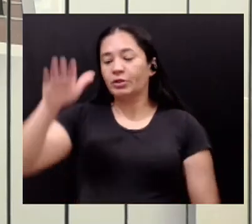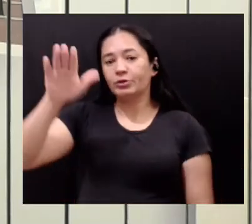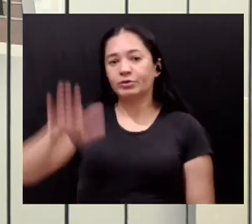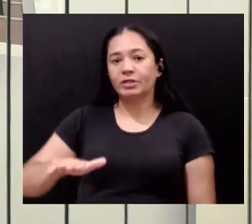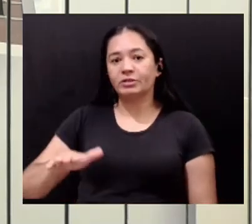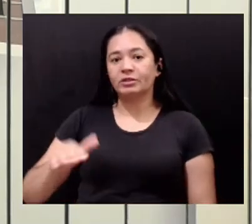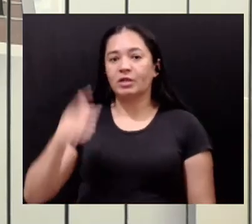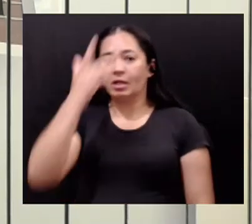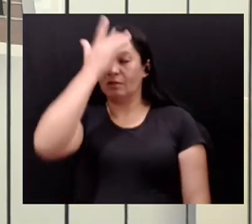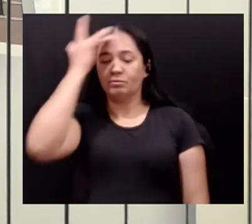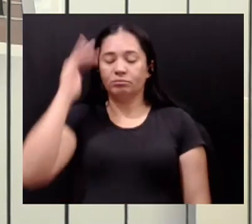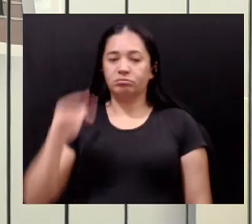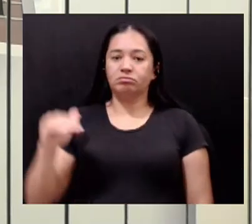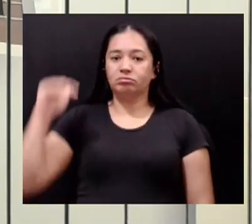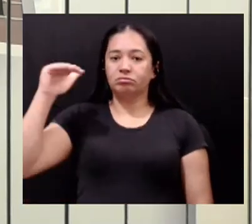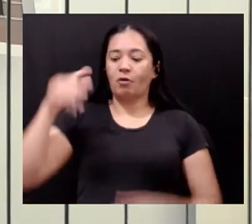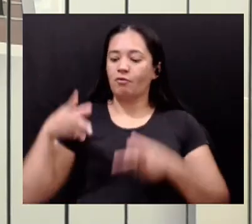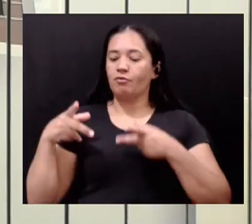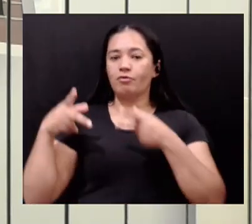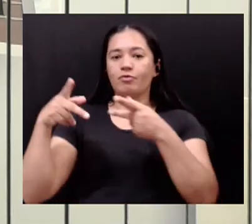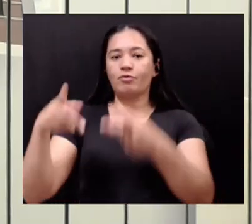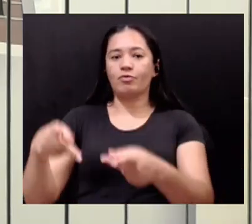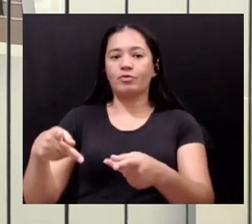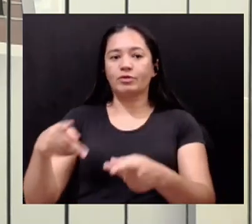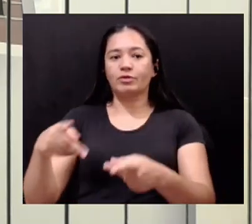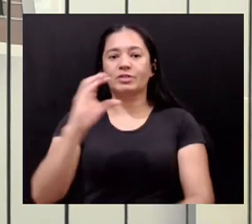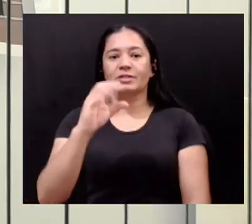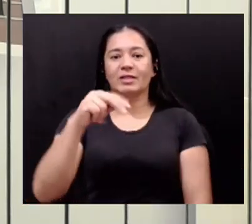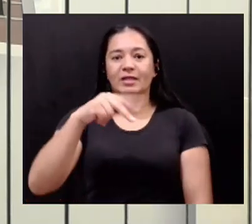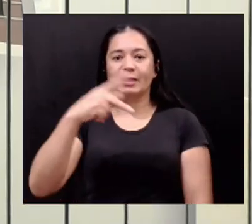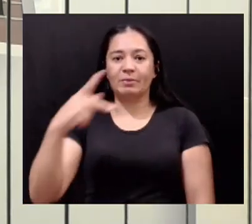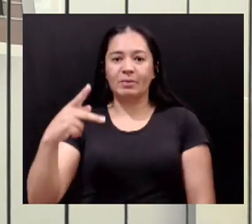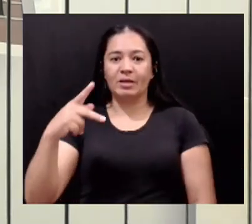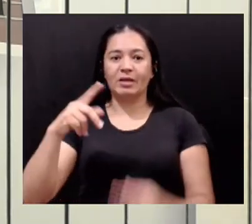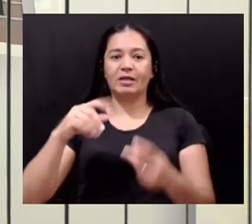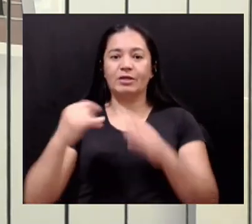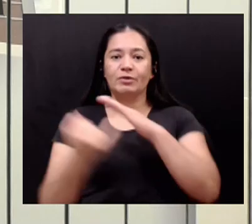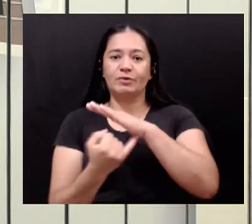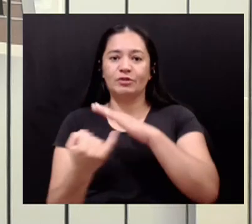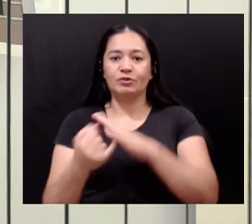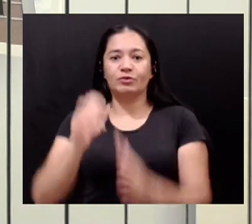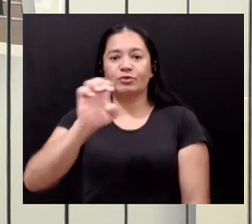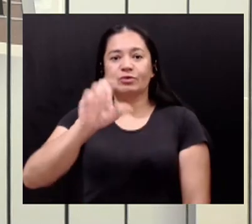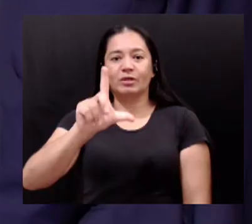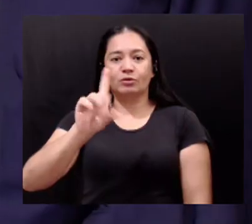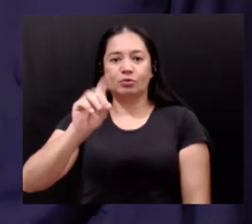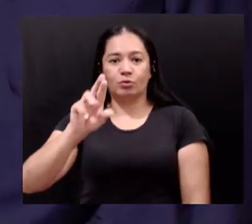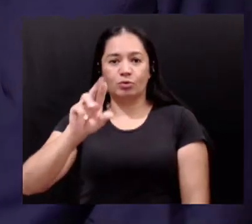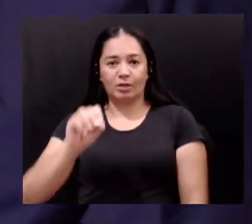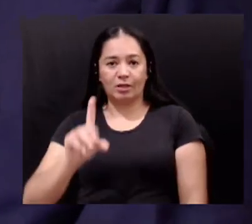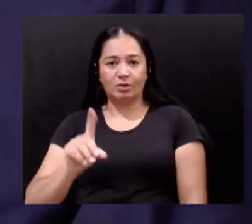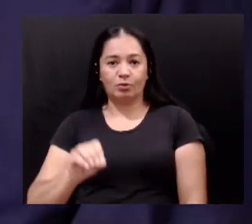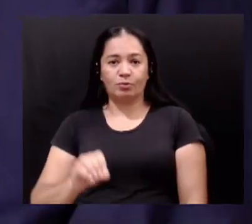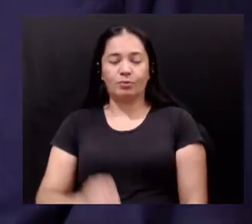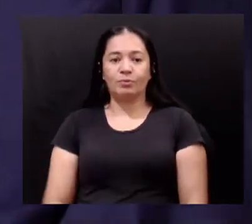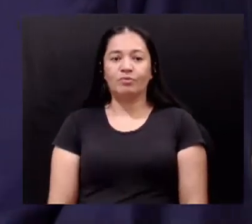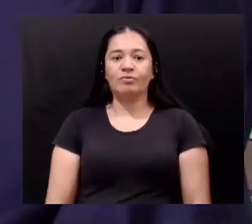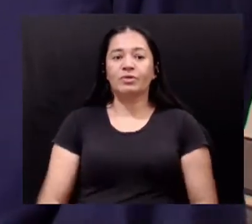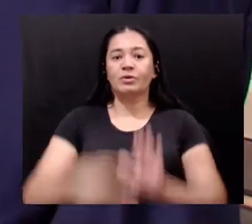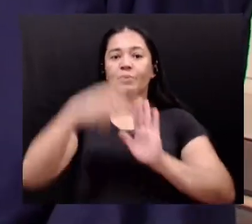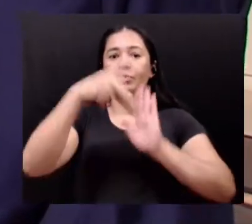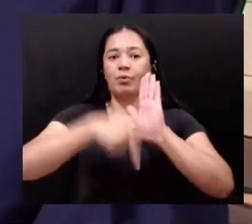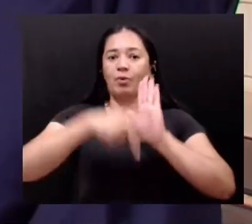ainda visitaram o CNPEM e o Instituto Eldorado. O projeto do RIDS, o